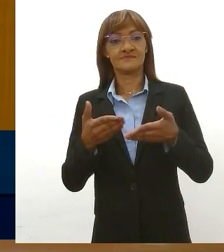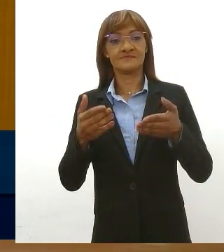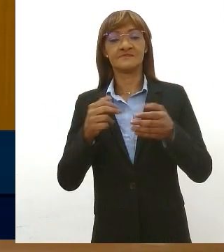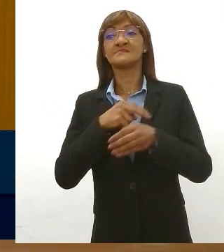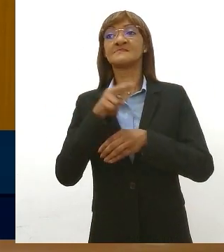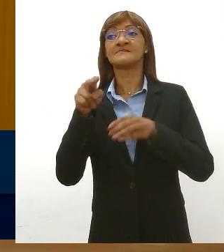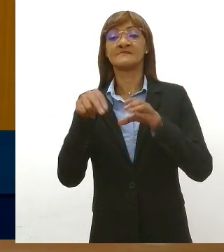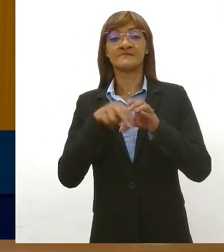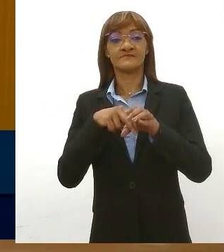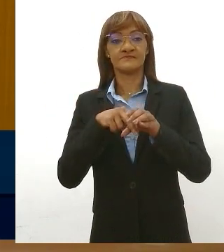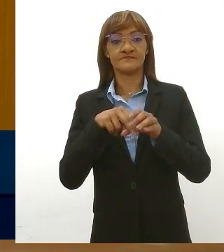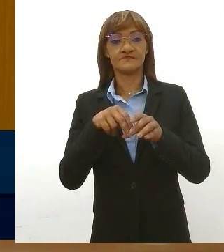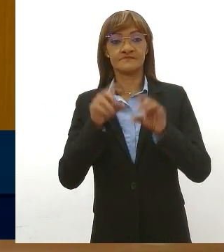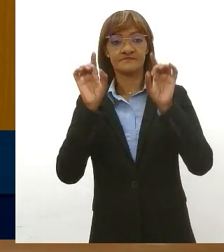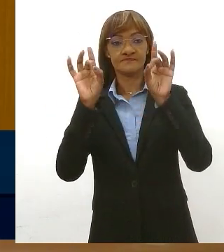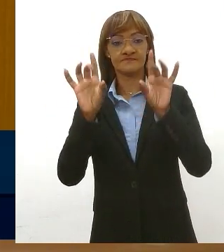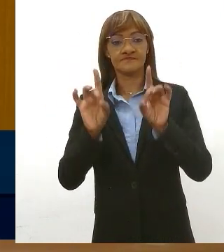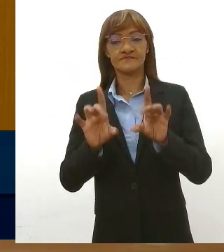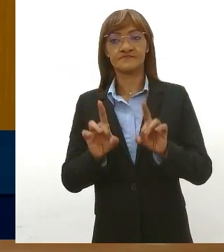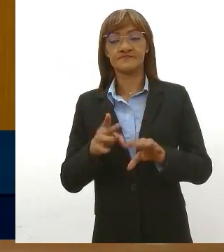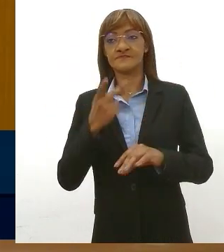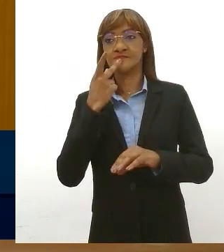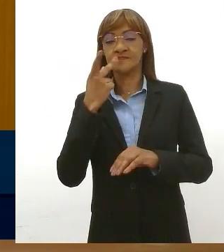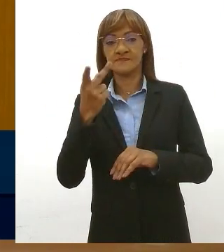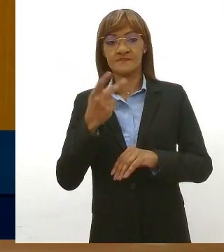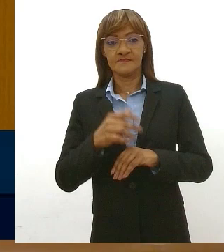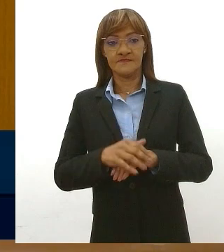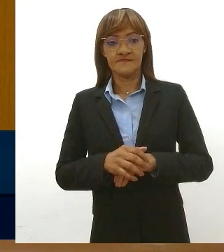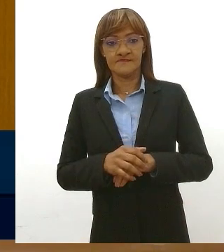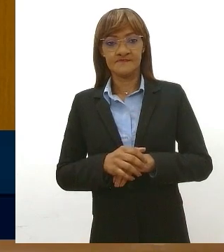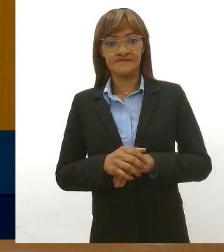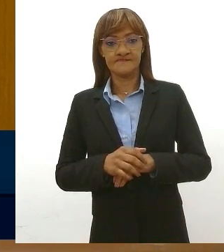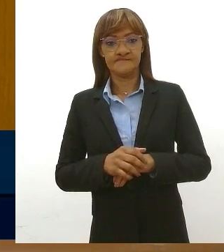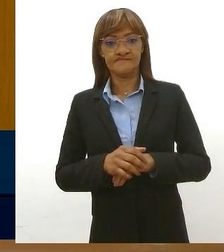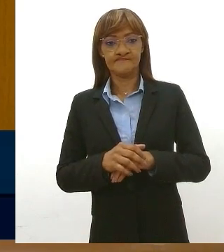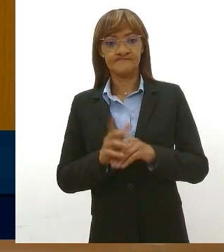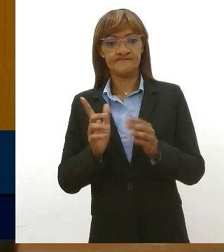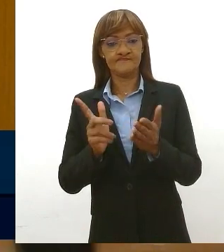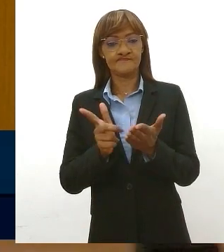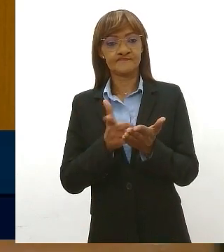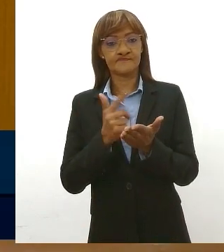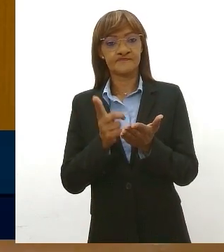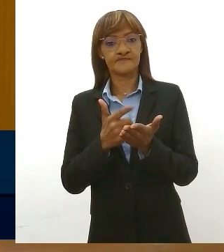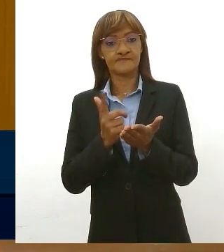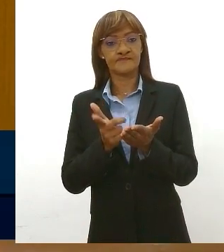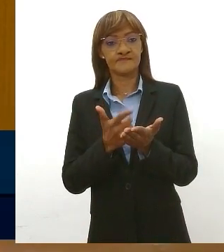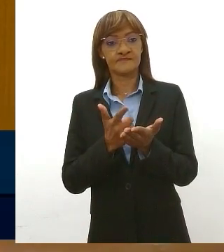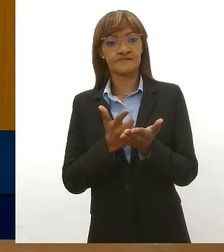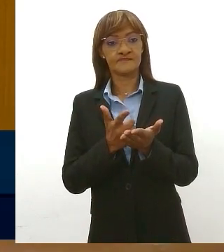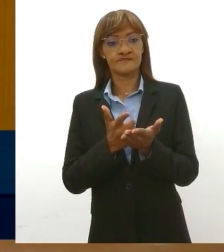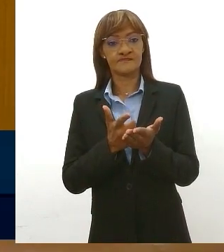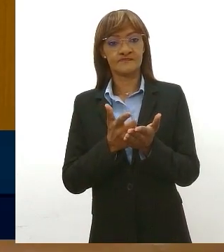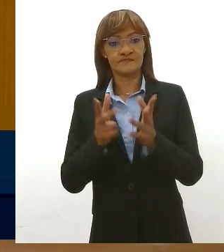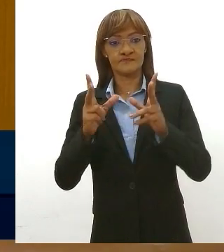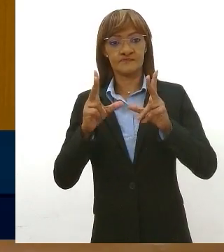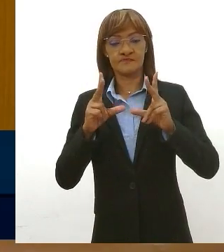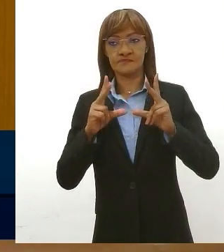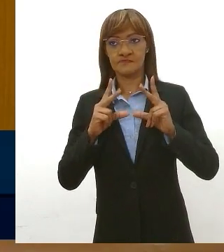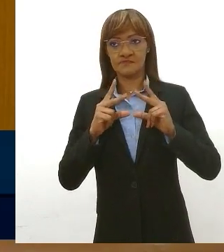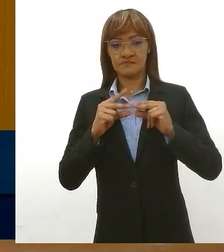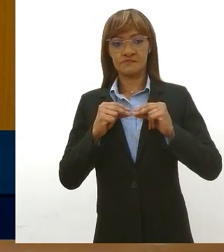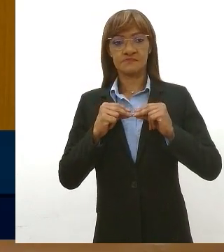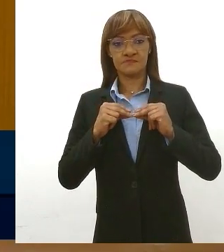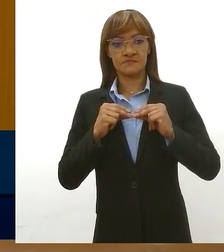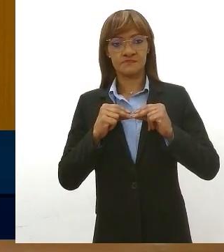especial de um livro que acabo de receber do pastor Reginaldo Pereira,